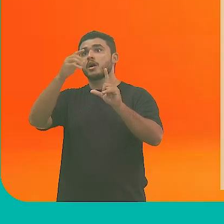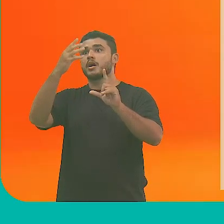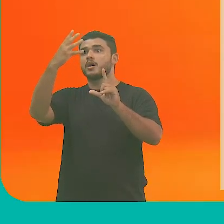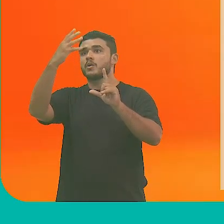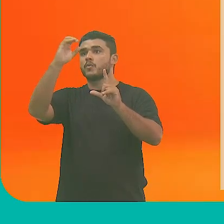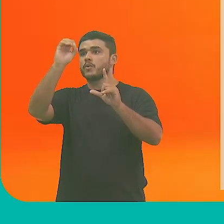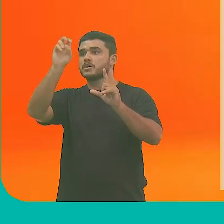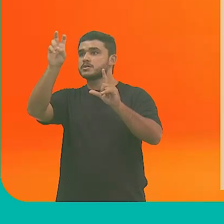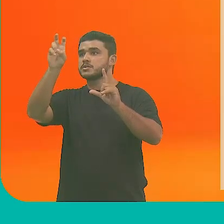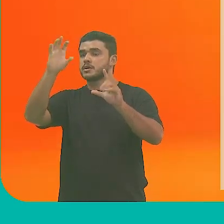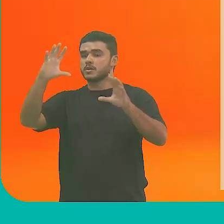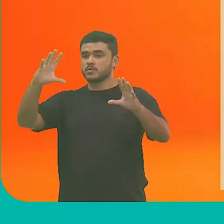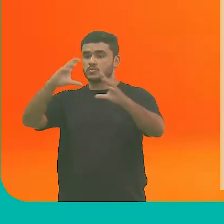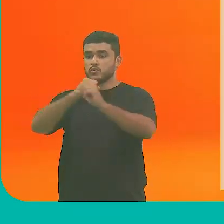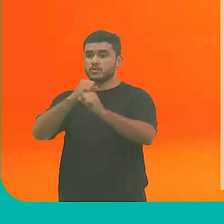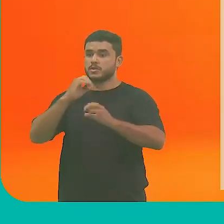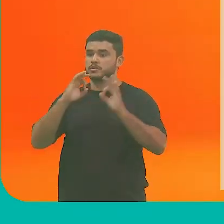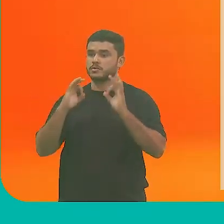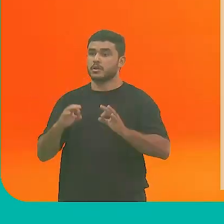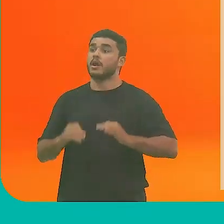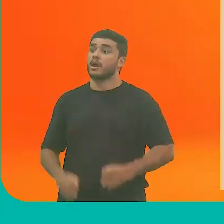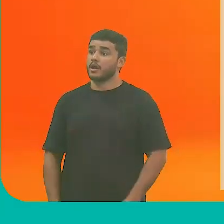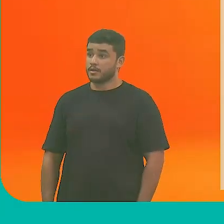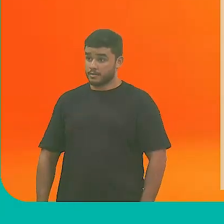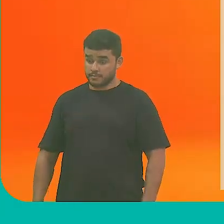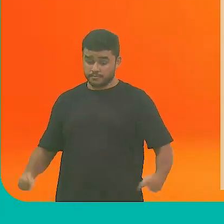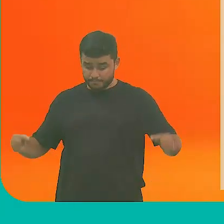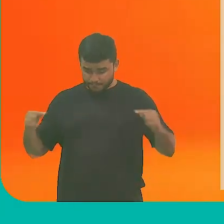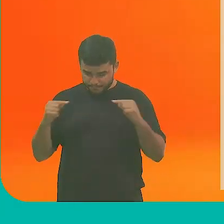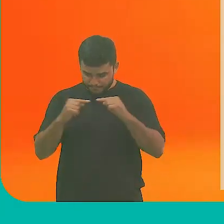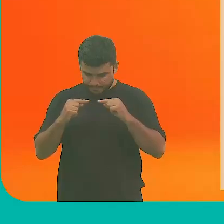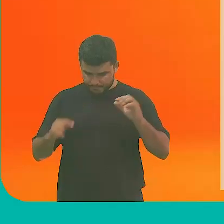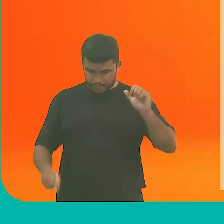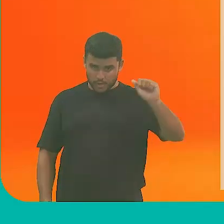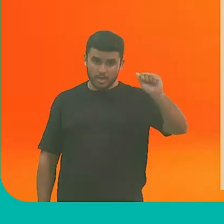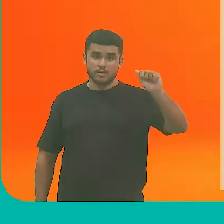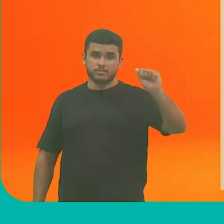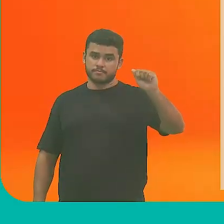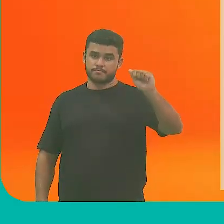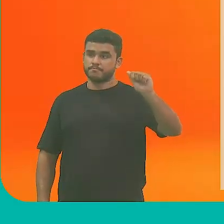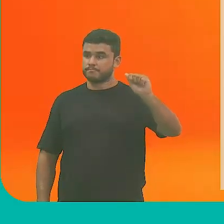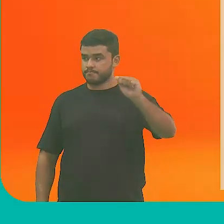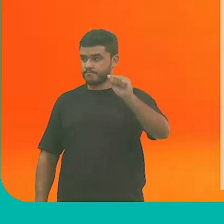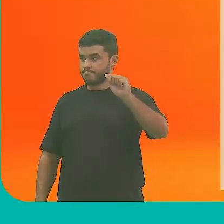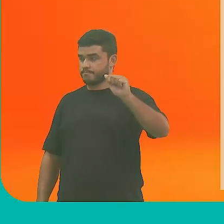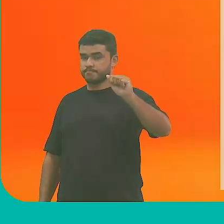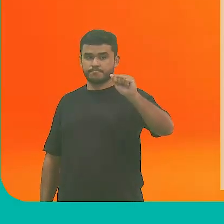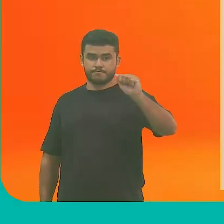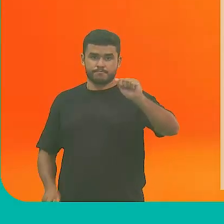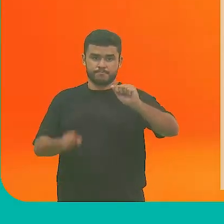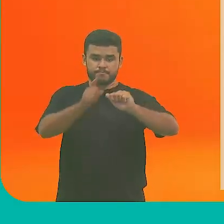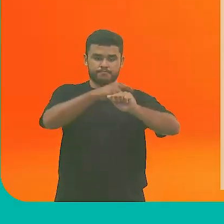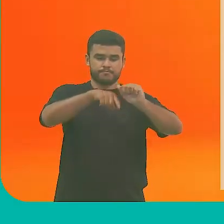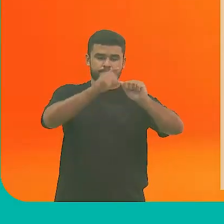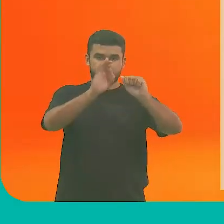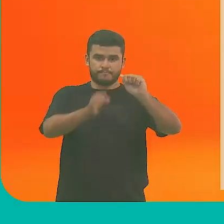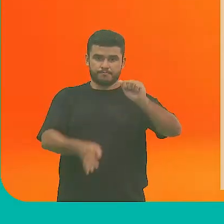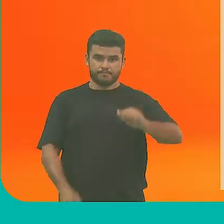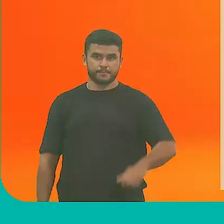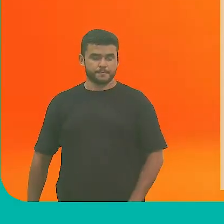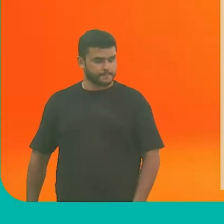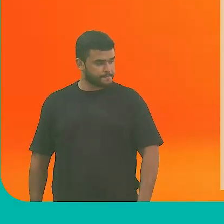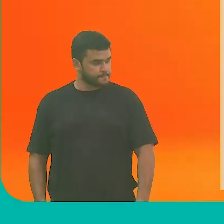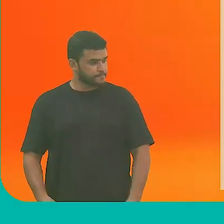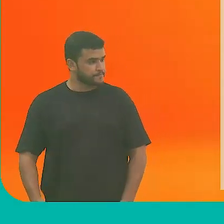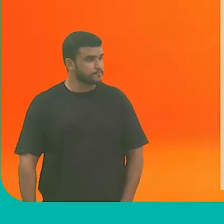405. Então, o item correto aí, ó, é o item A, ó, tá? Só para que vocês não fiquem